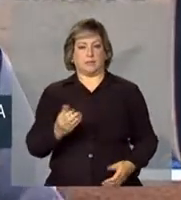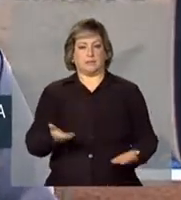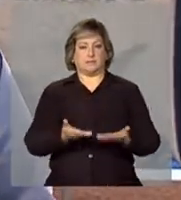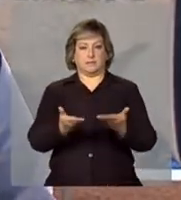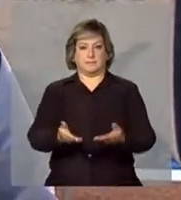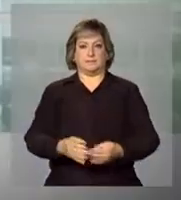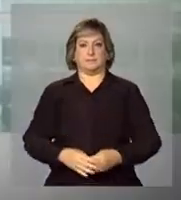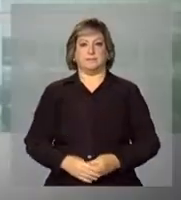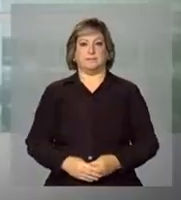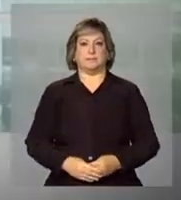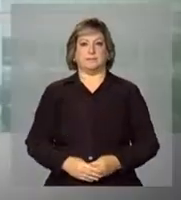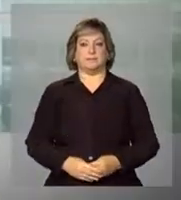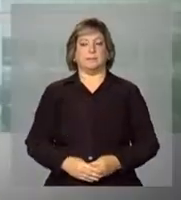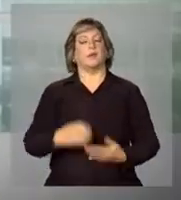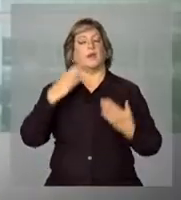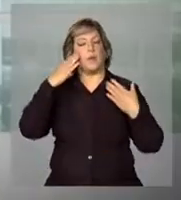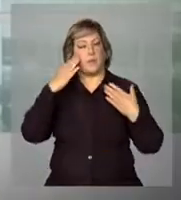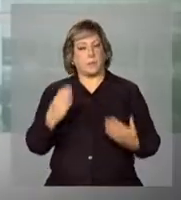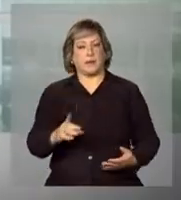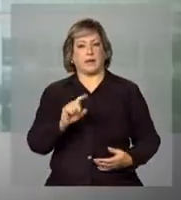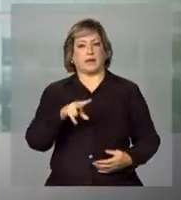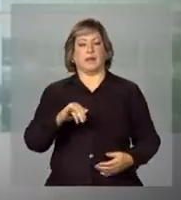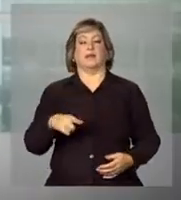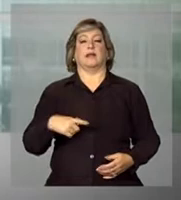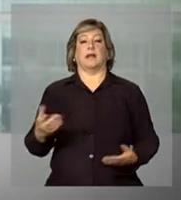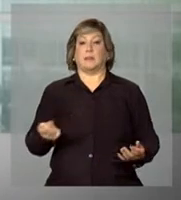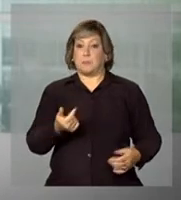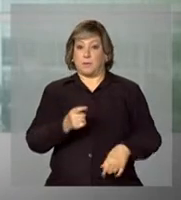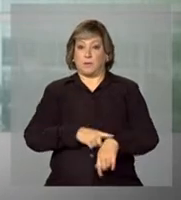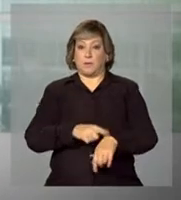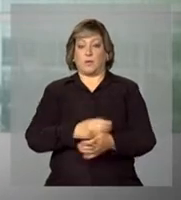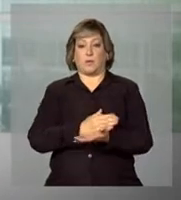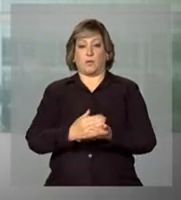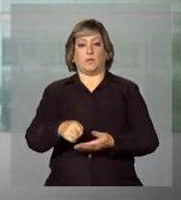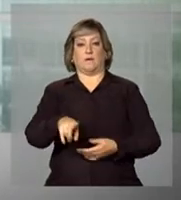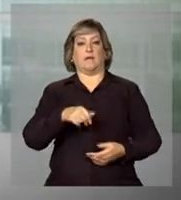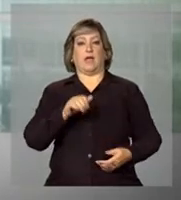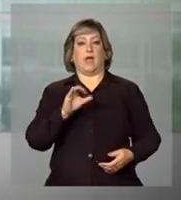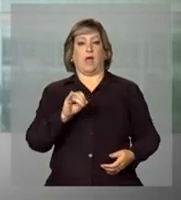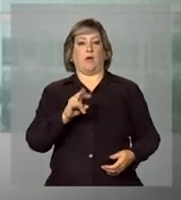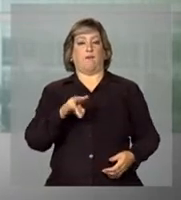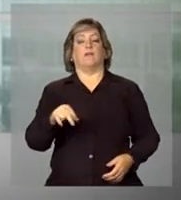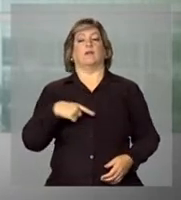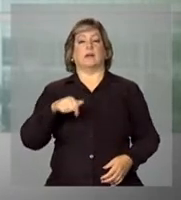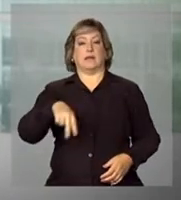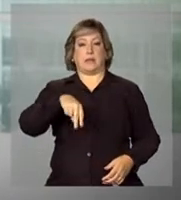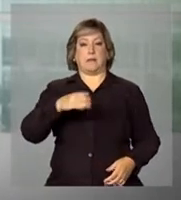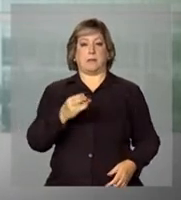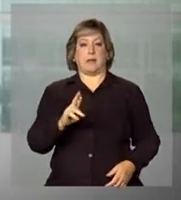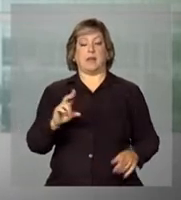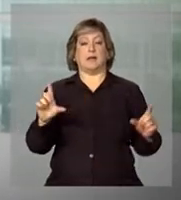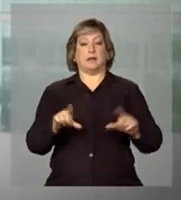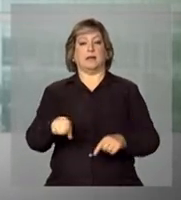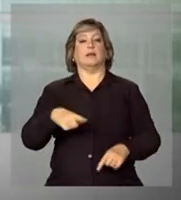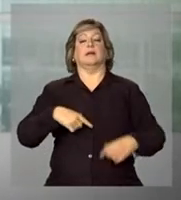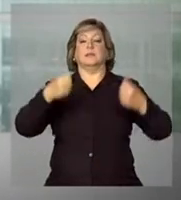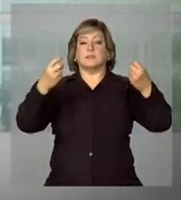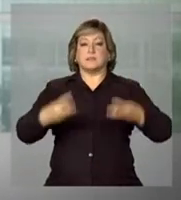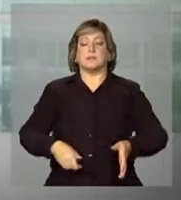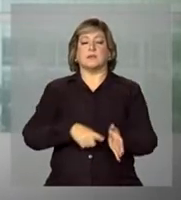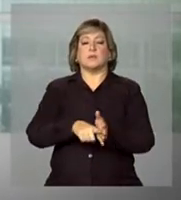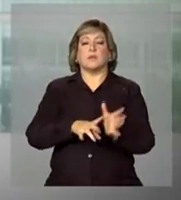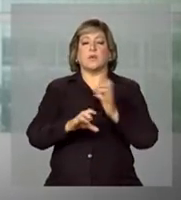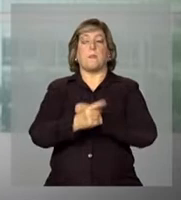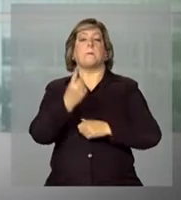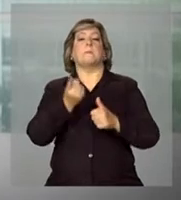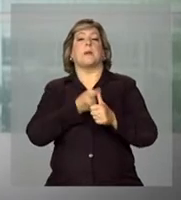Lúcia. Obrigada, Daniela. E daqui a pouco você acompanha ao vivo aqui na NBR o balanço do primeiro ano